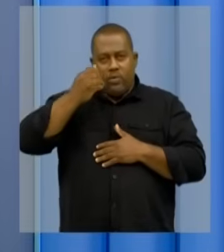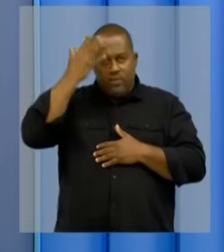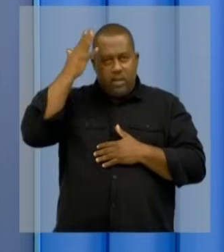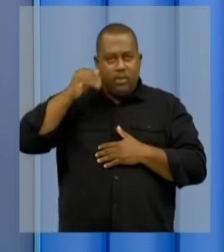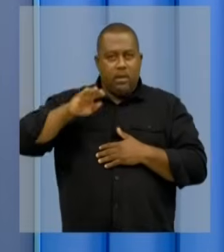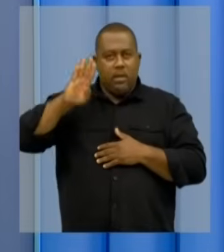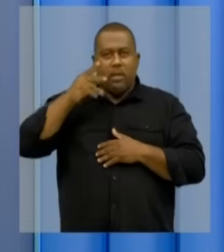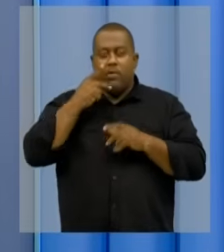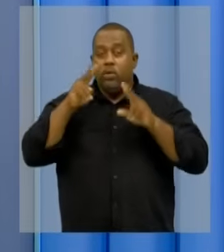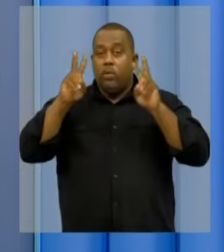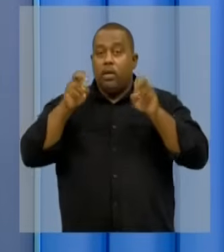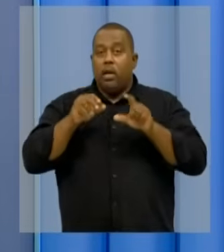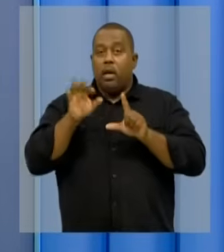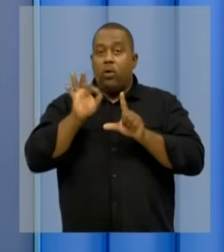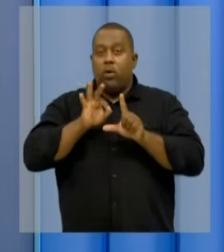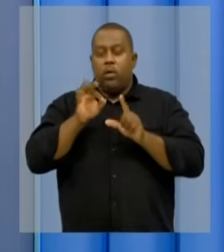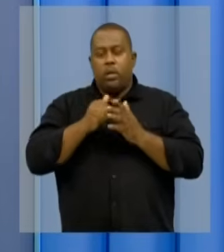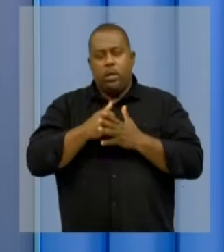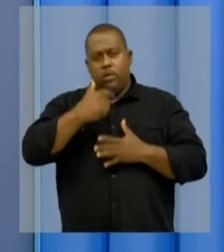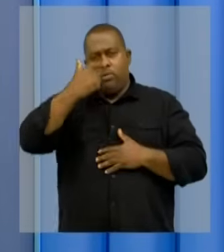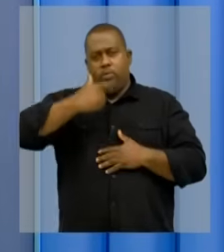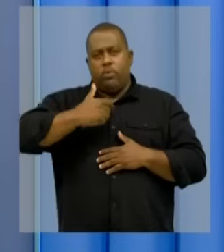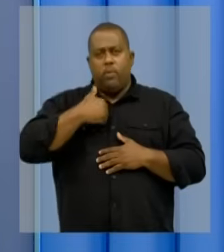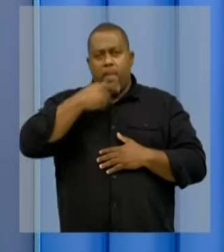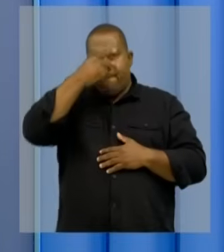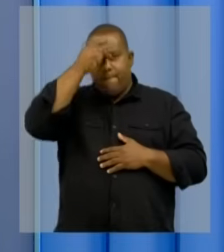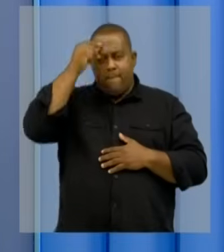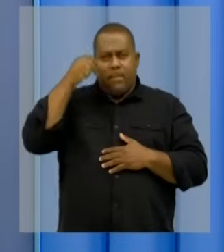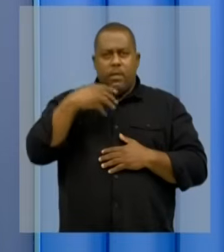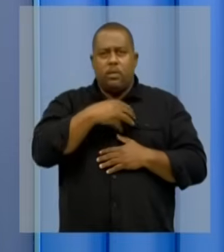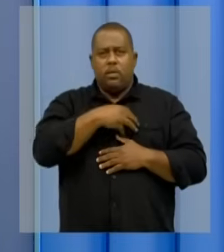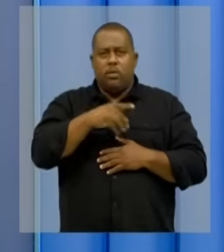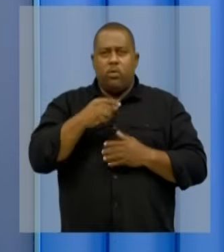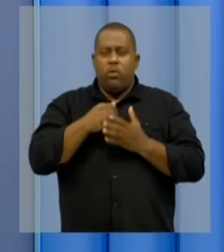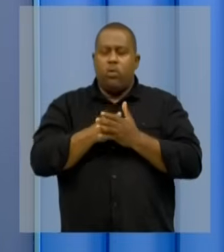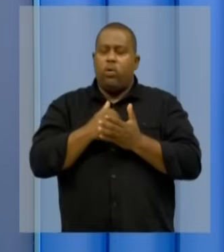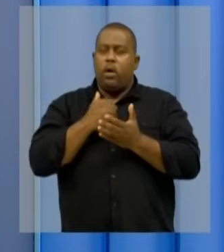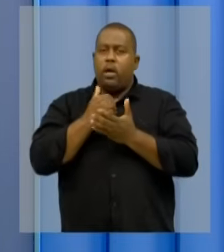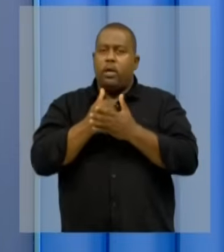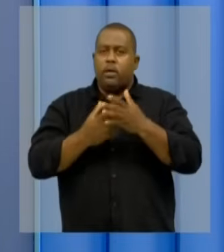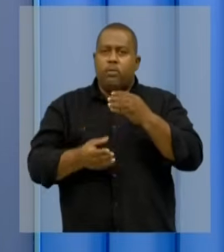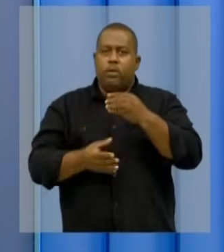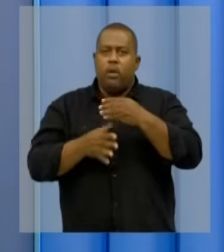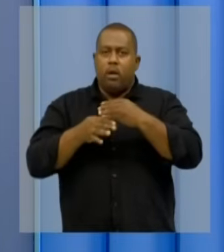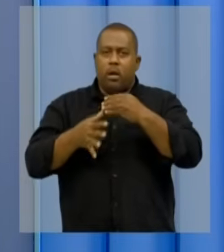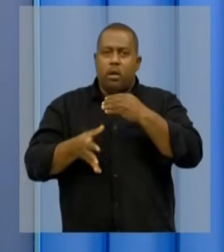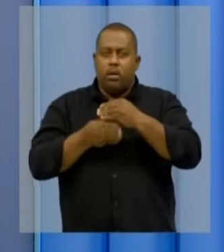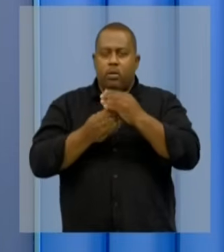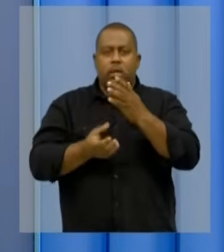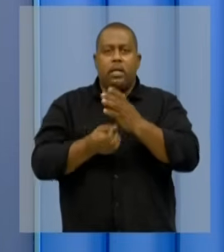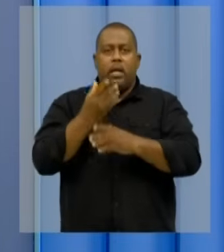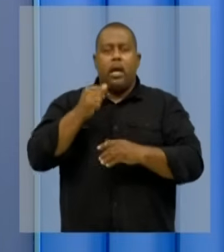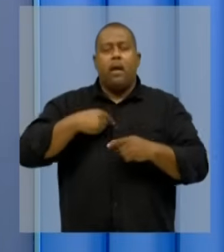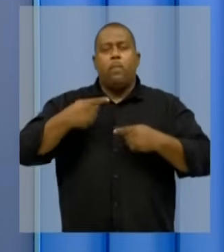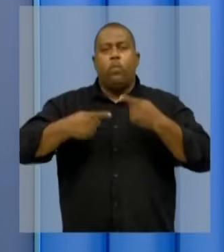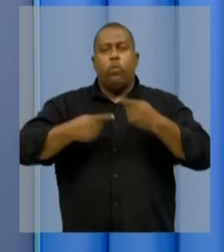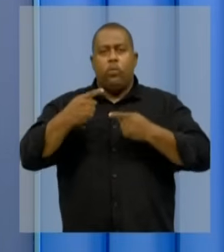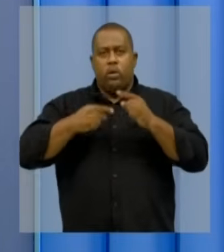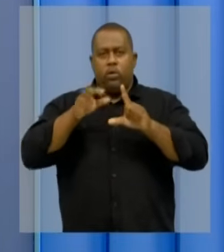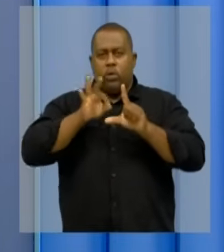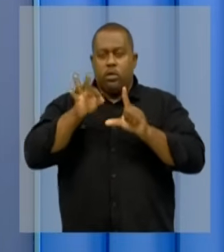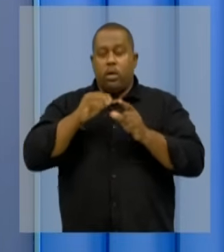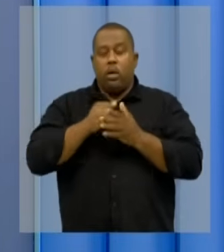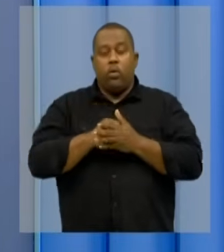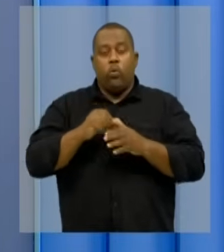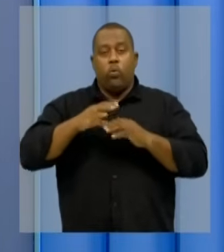às cotas. Eu, como prefeito de Salvador, eu implementei a política de cotas. O concurso público em